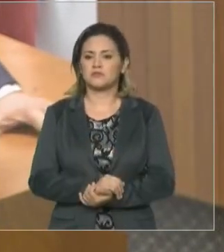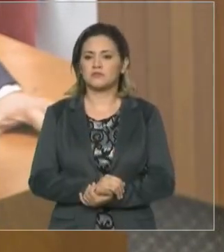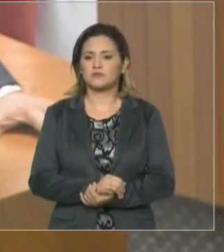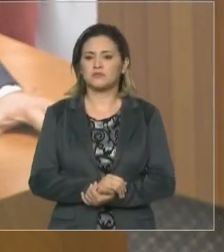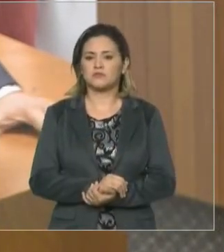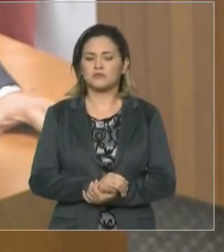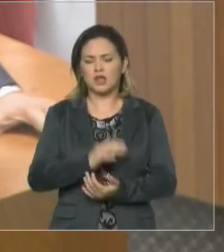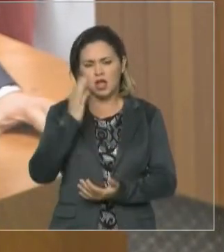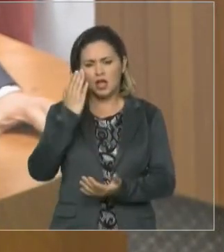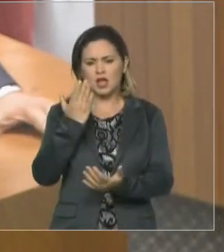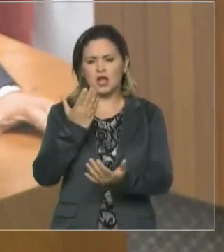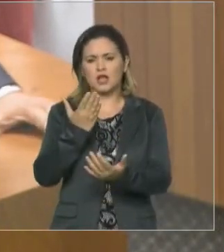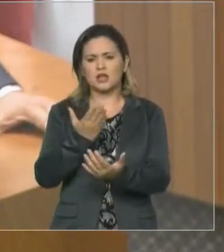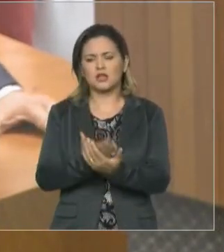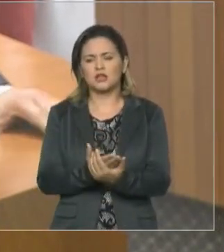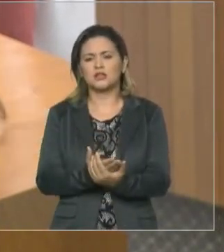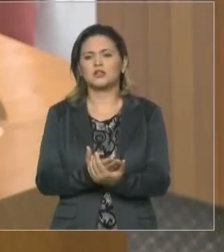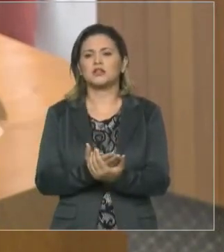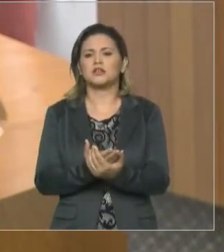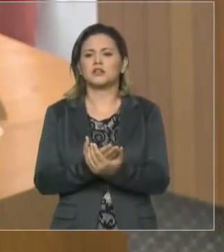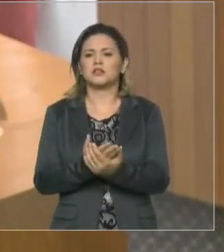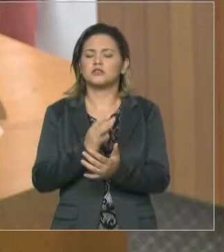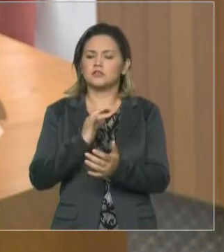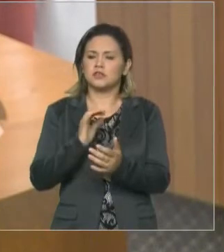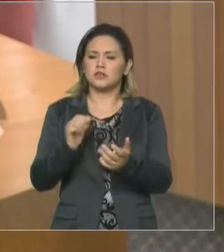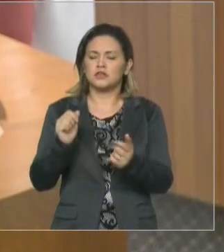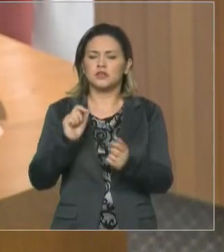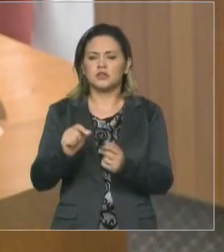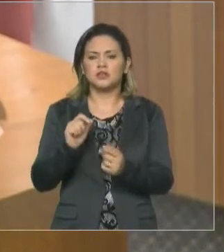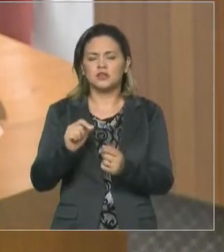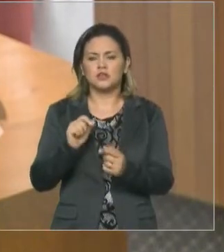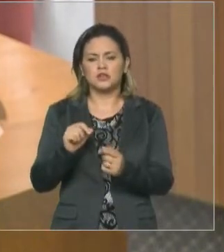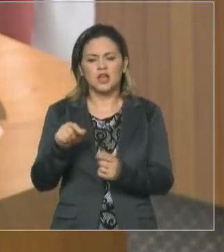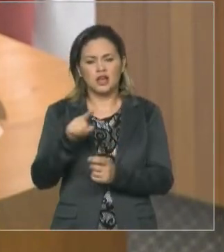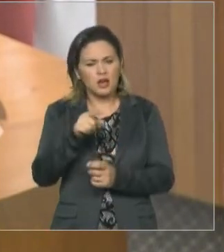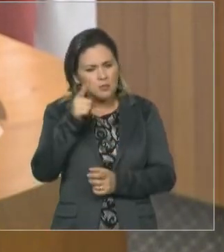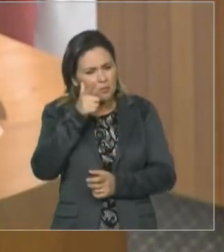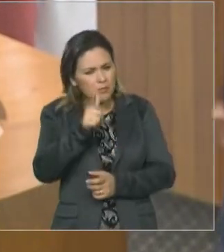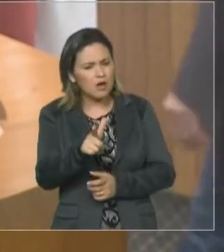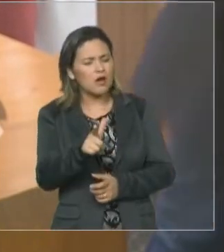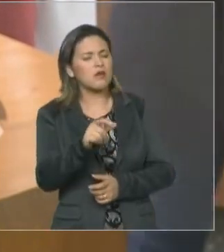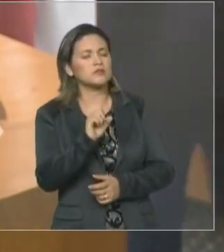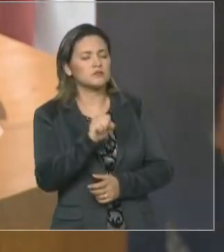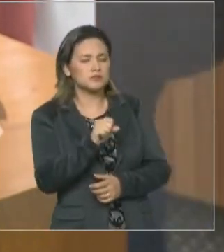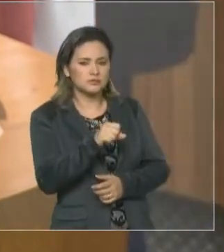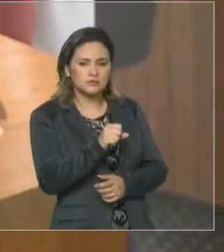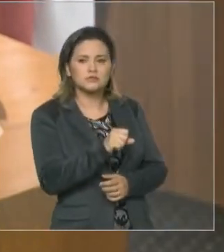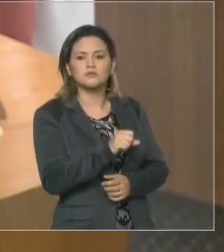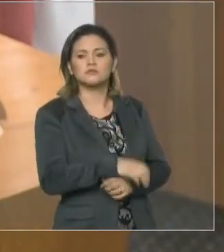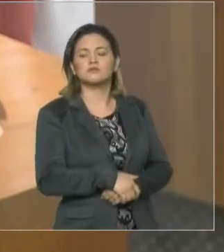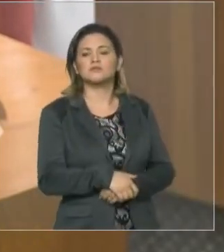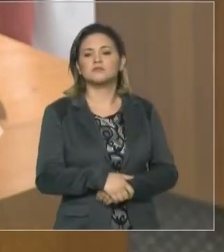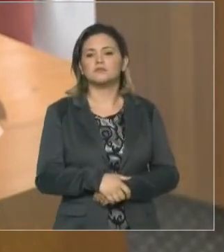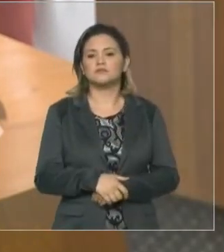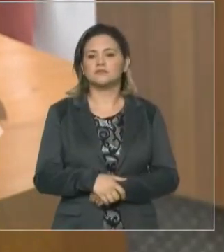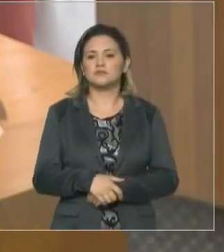acreditando no potencial da cidade, em um momento muito específico, onde a cidade vive